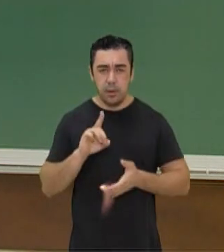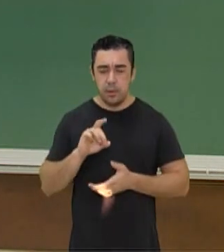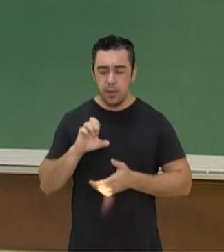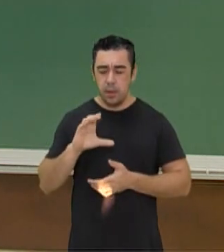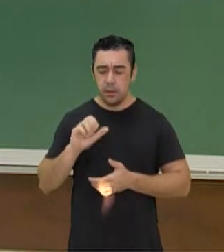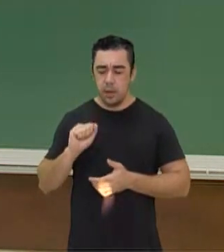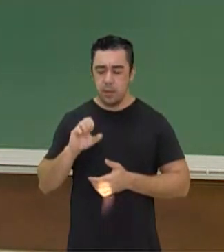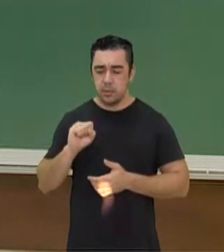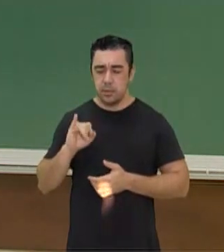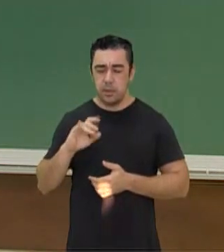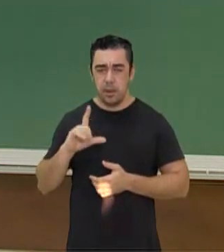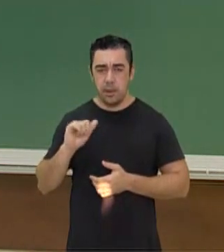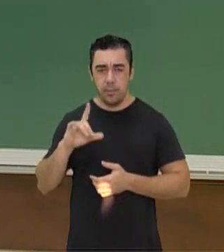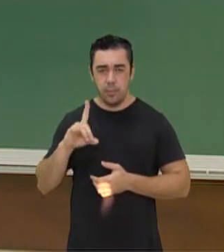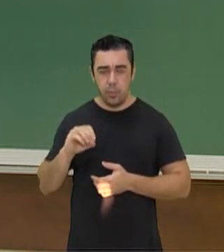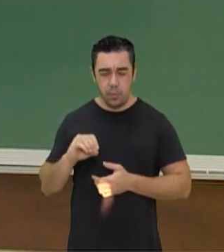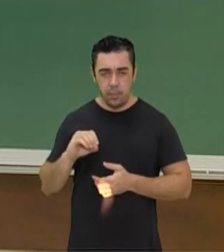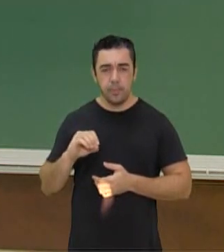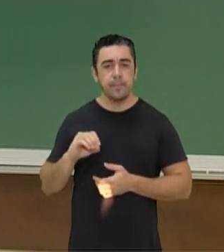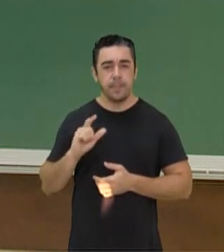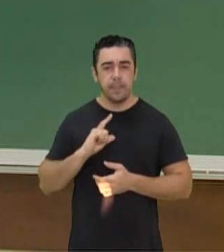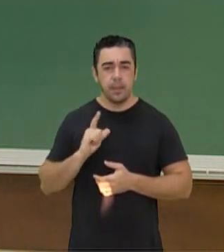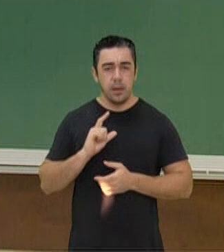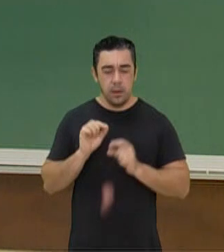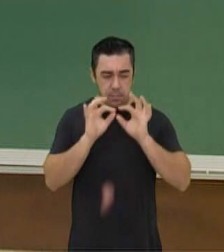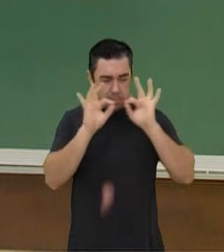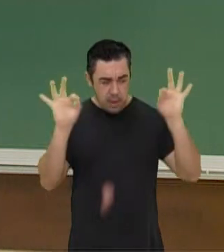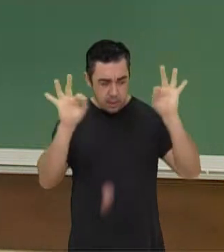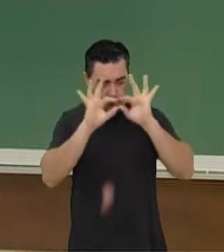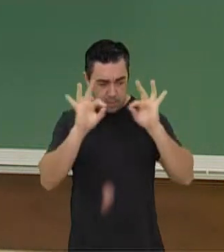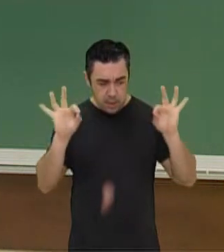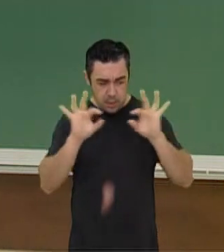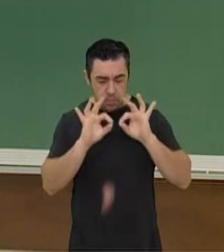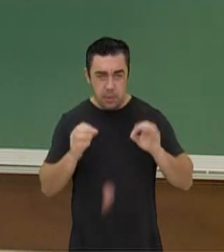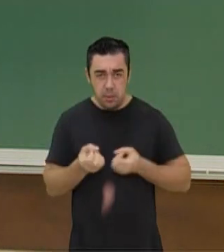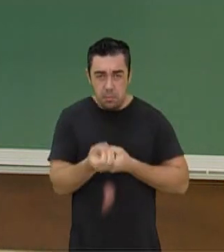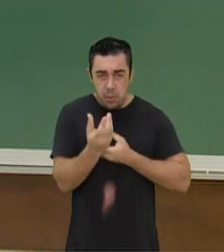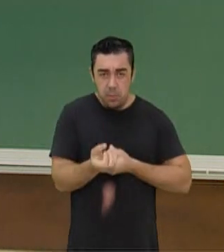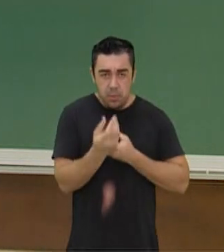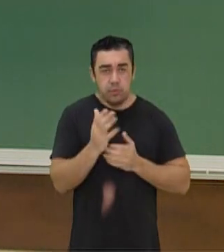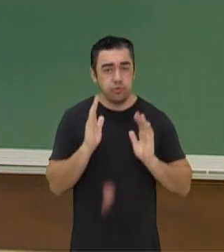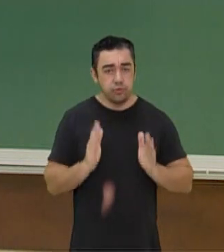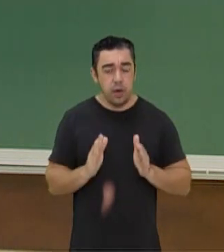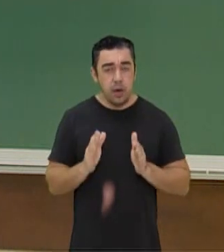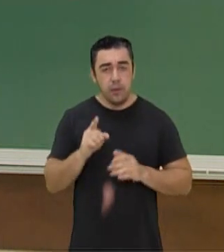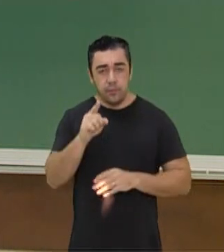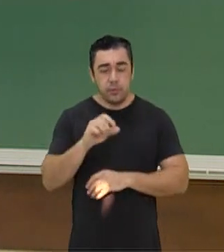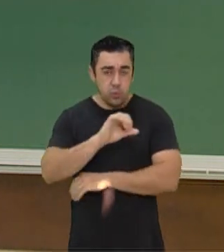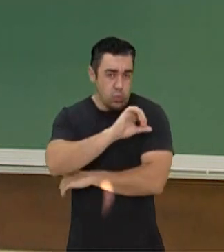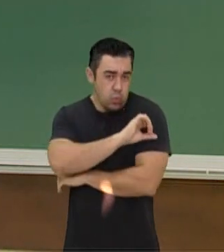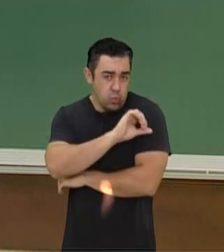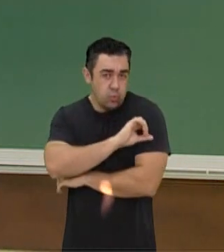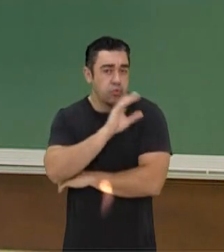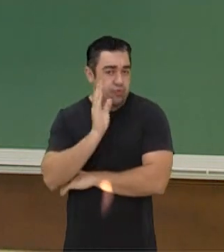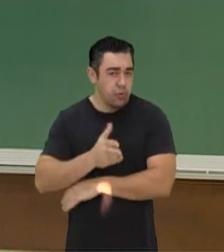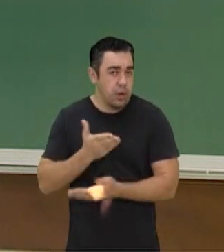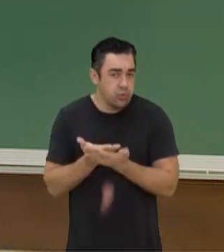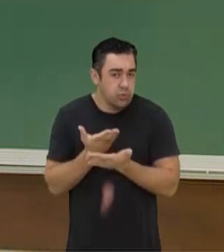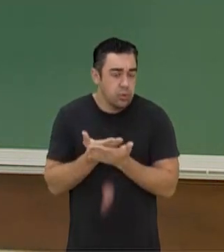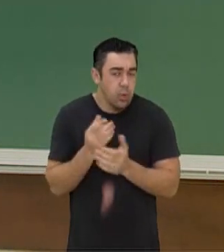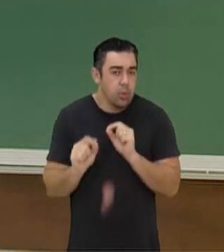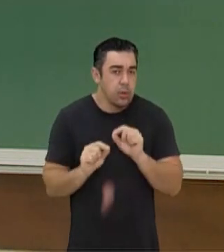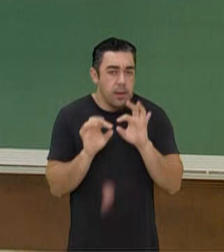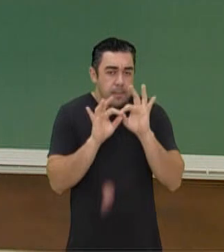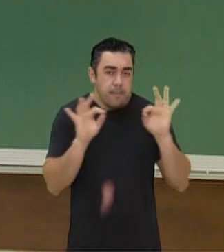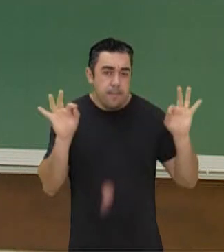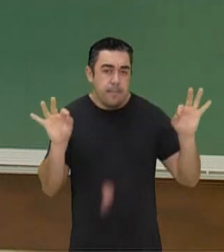ensino médio, né? Vão verificar ali as metrificações, o 9º ano já tem também ali fazendo as